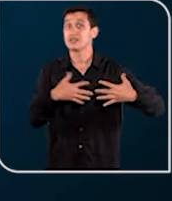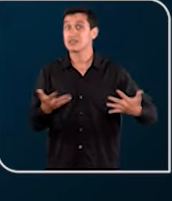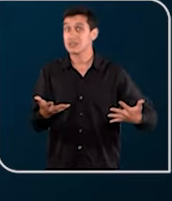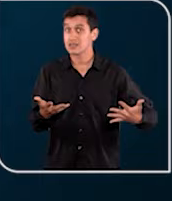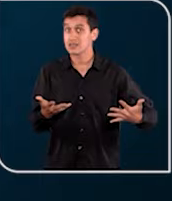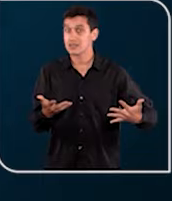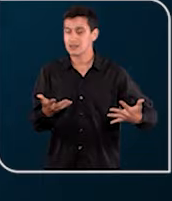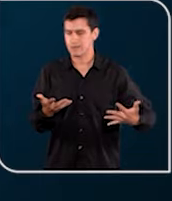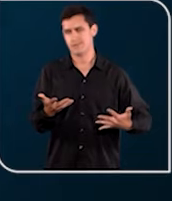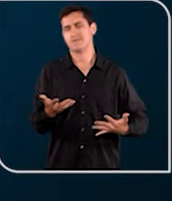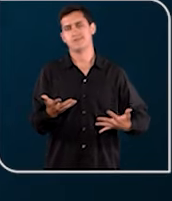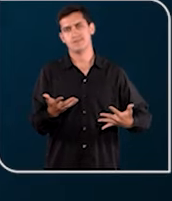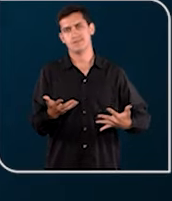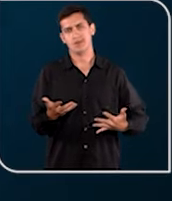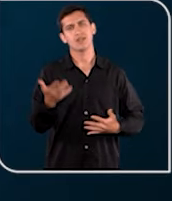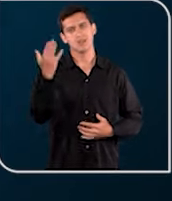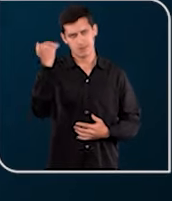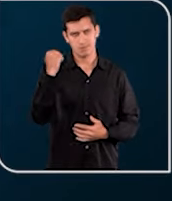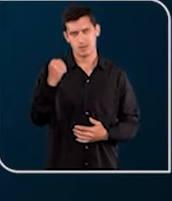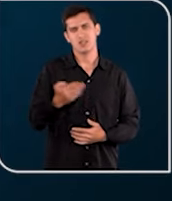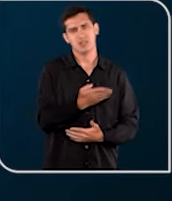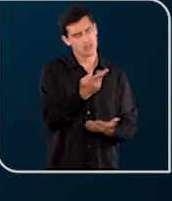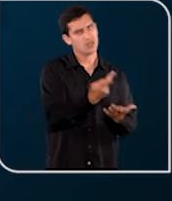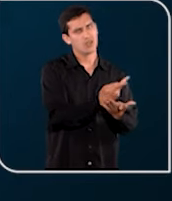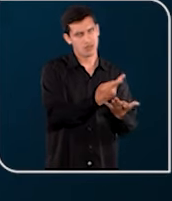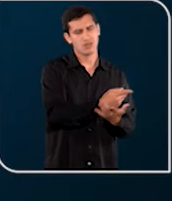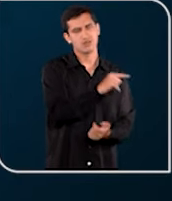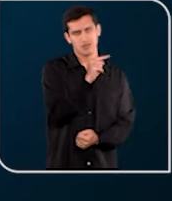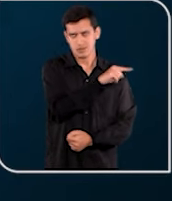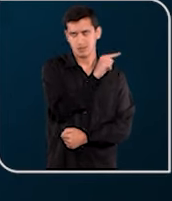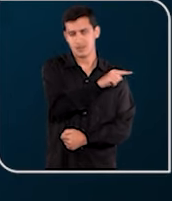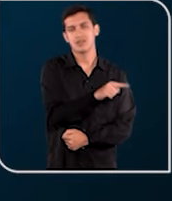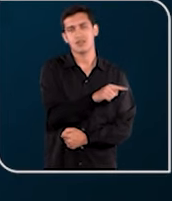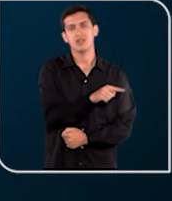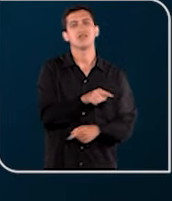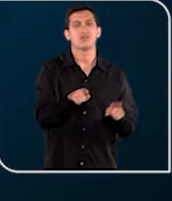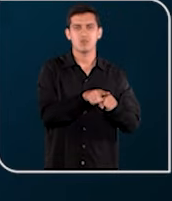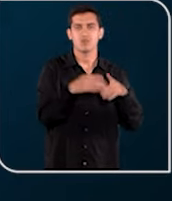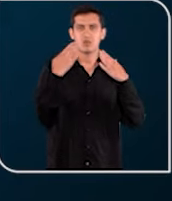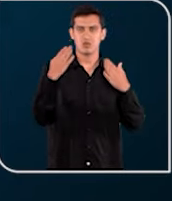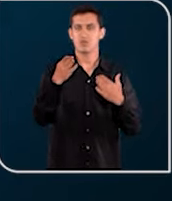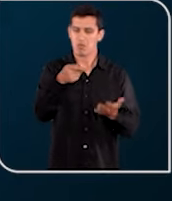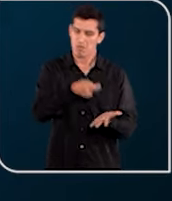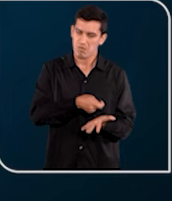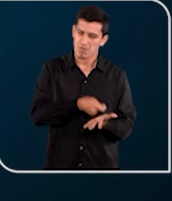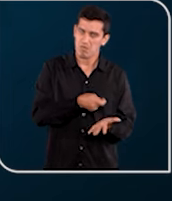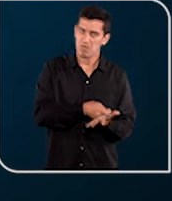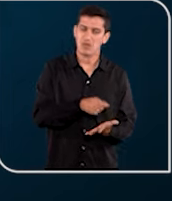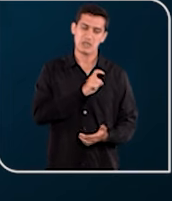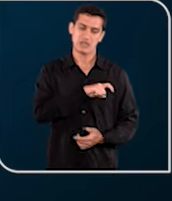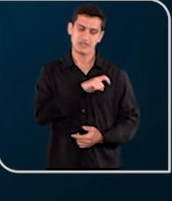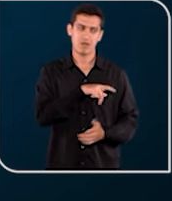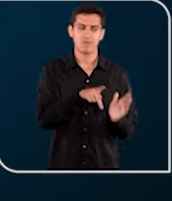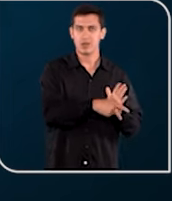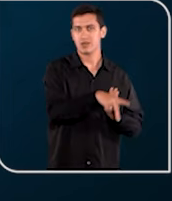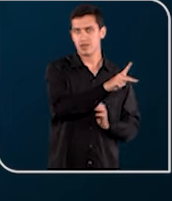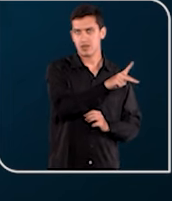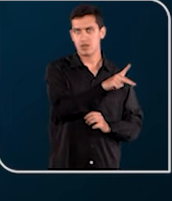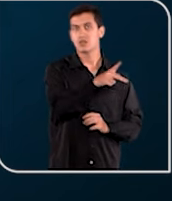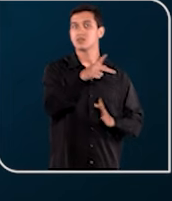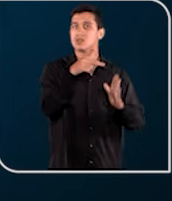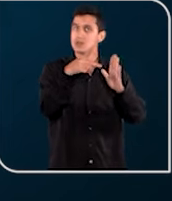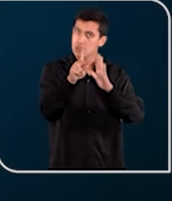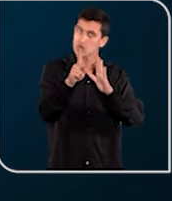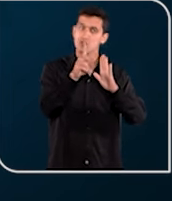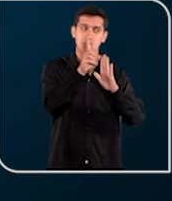aí pois saiba isso é prática abusiva e ainda configura venda casada você tem todo o direito de